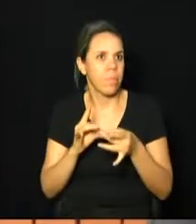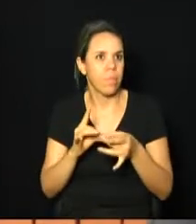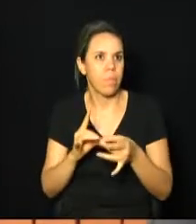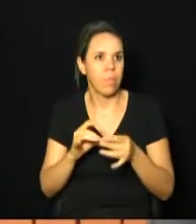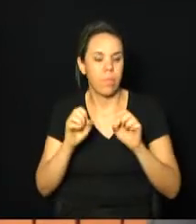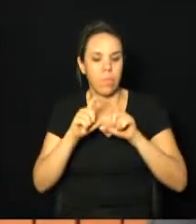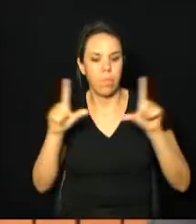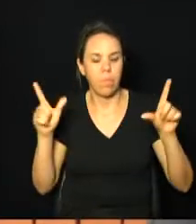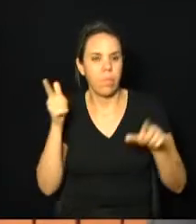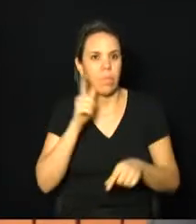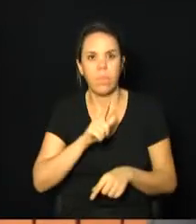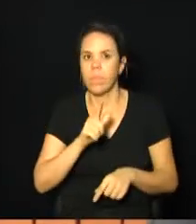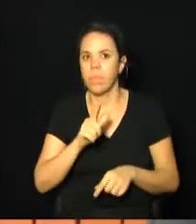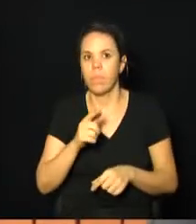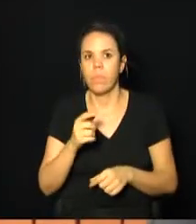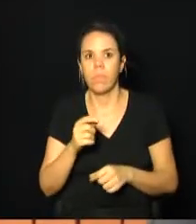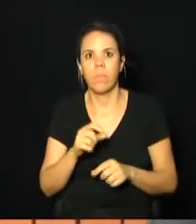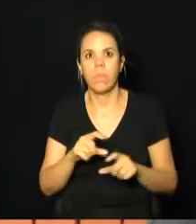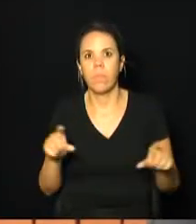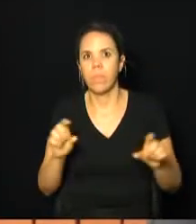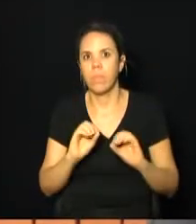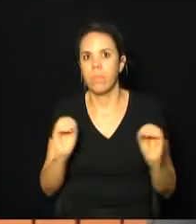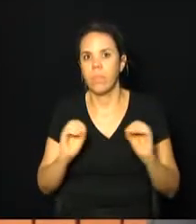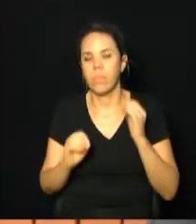uma placa, não consegue para uma faixa.